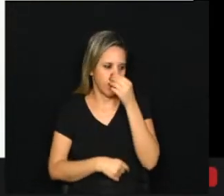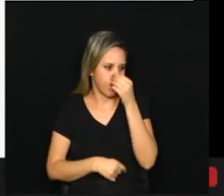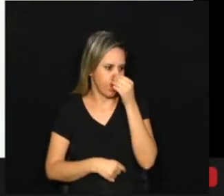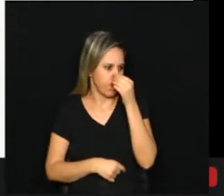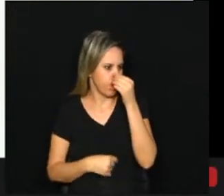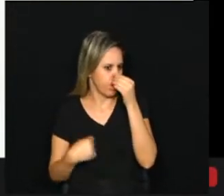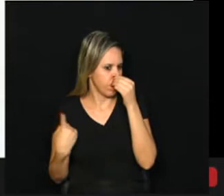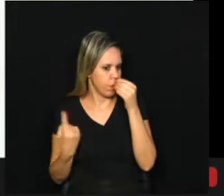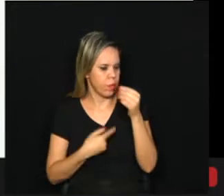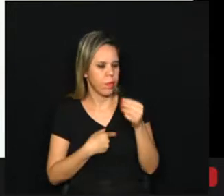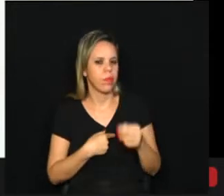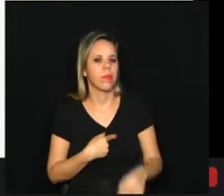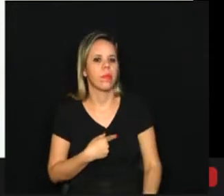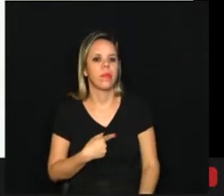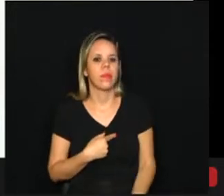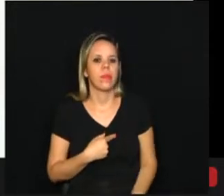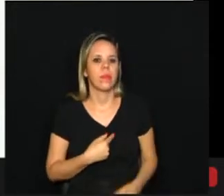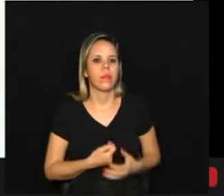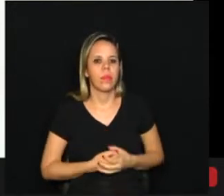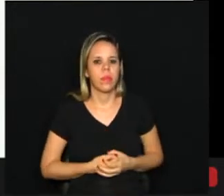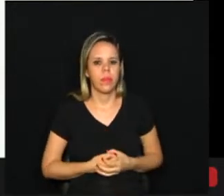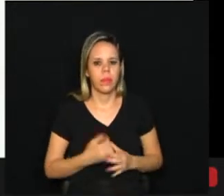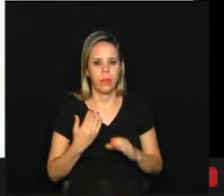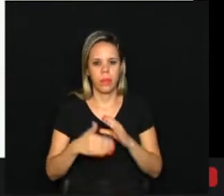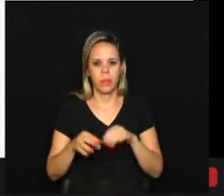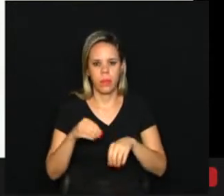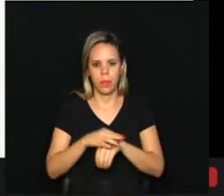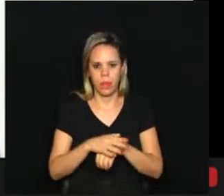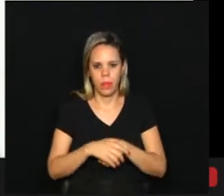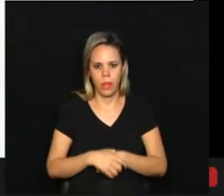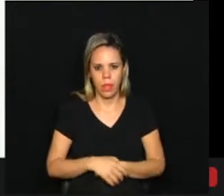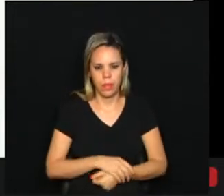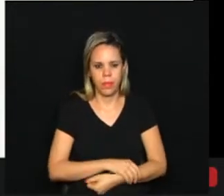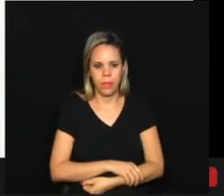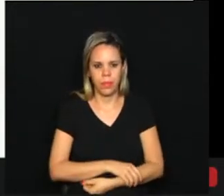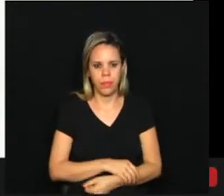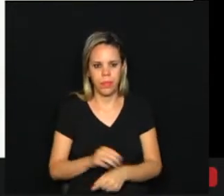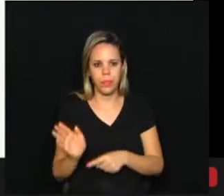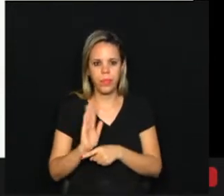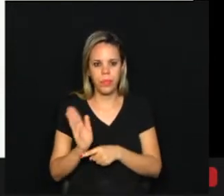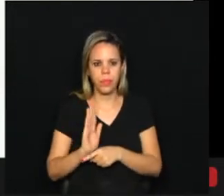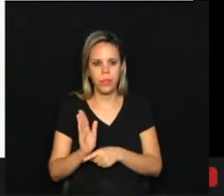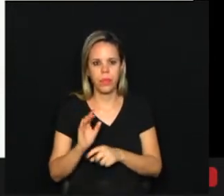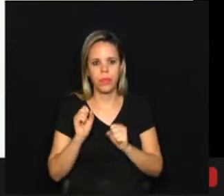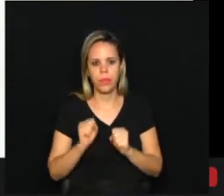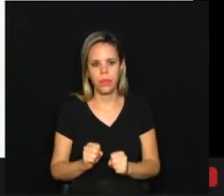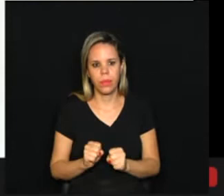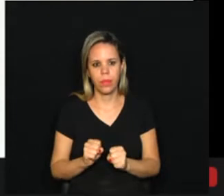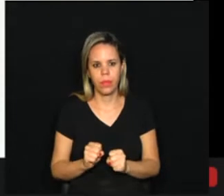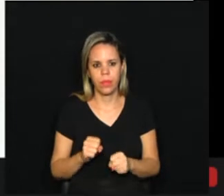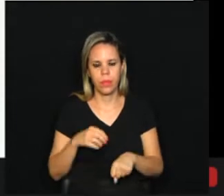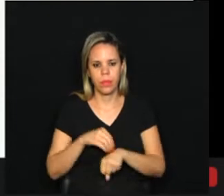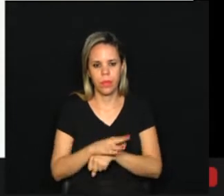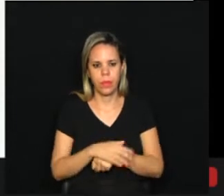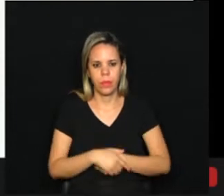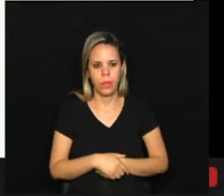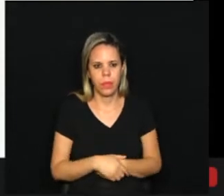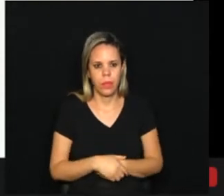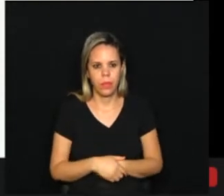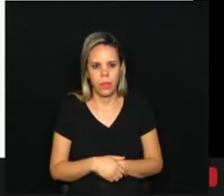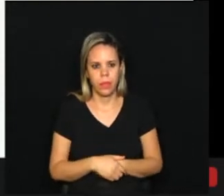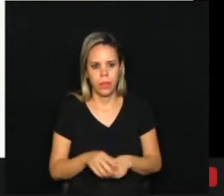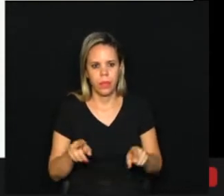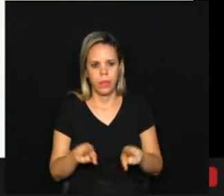nós passamos as mensagens, os vídeos, o que podíamos passar para que